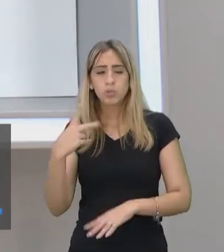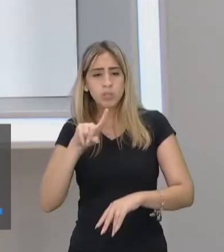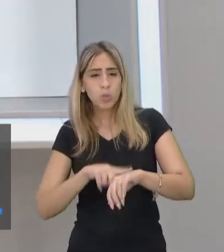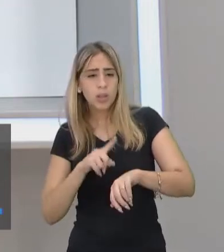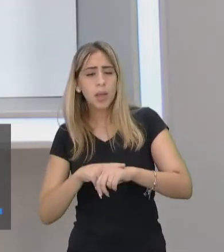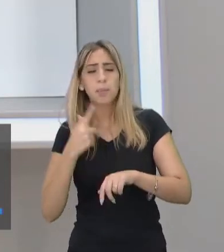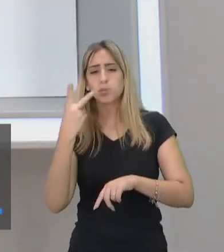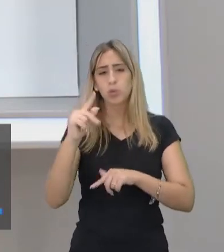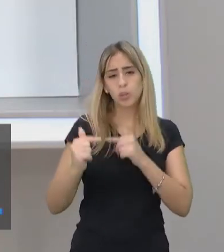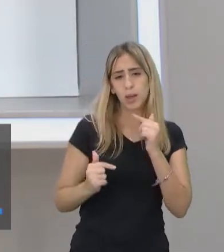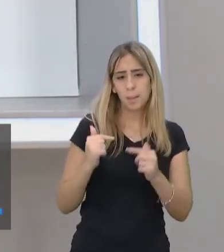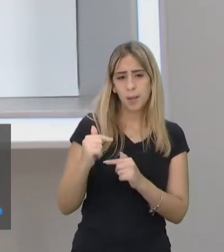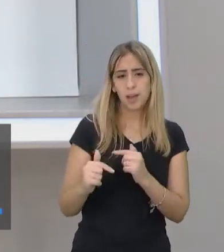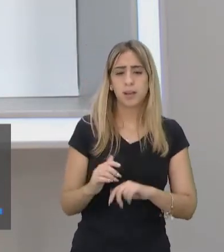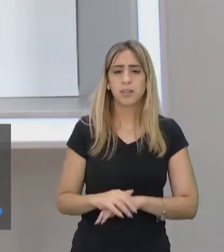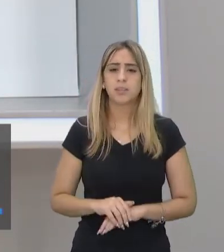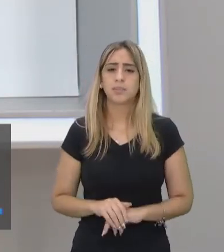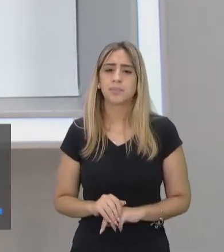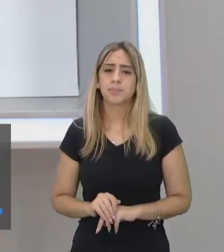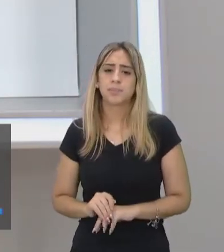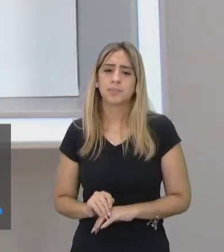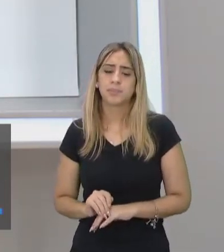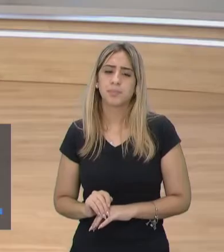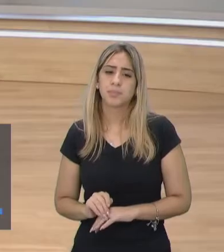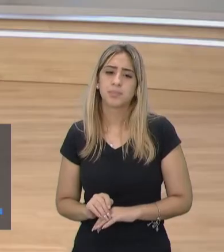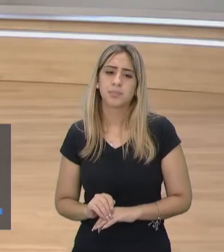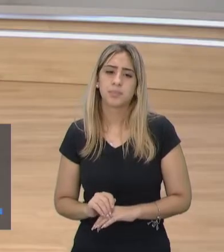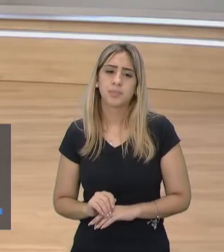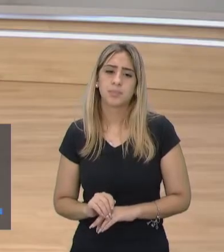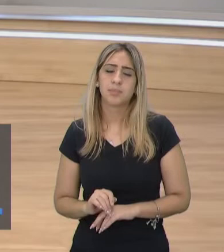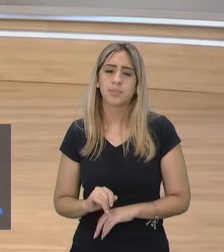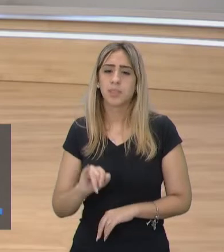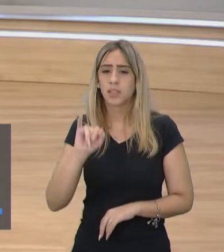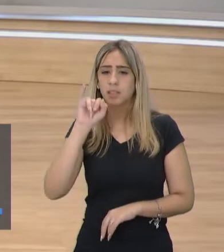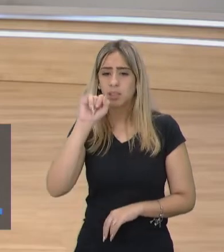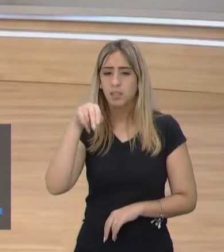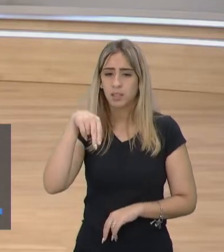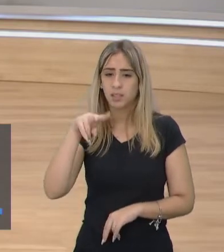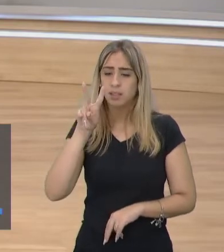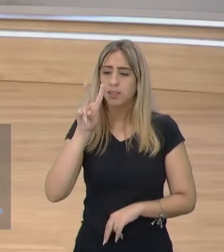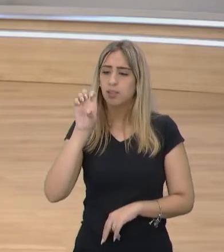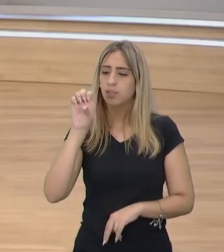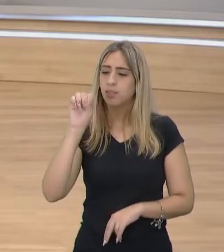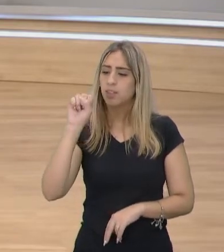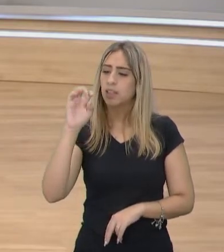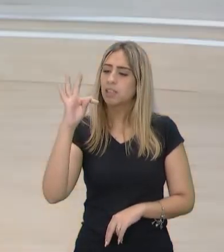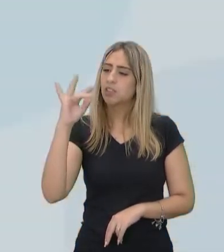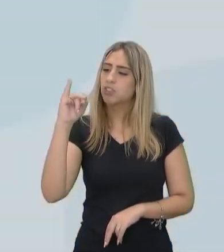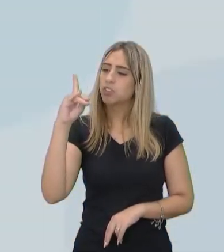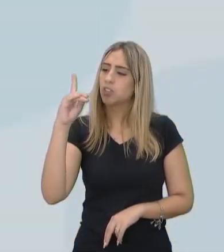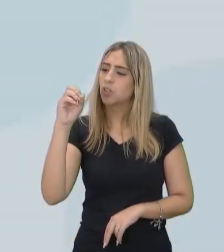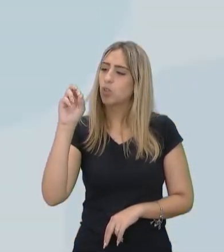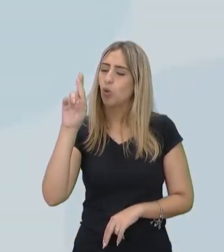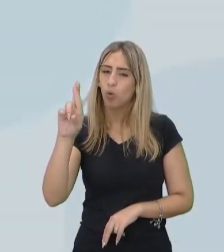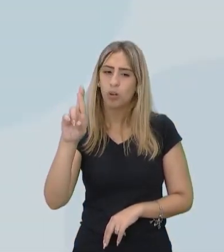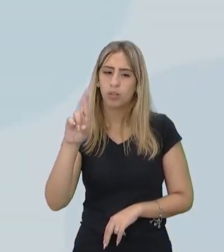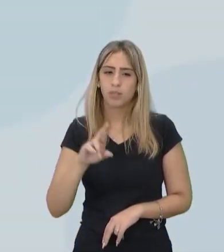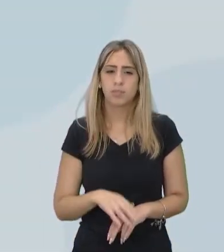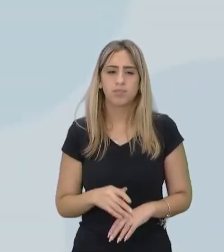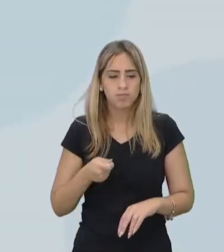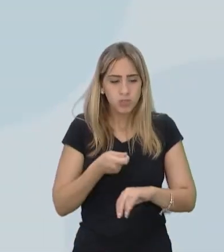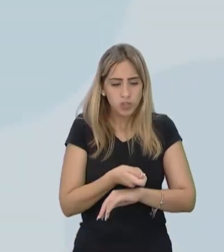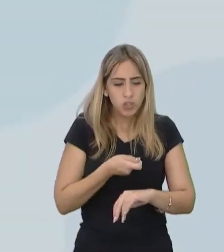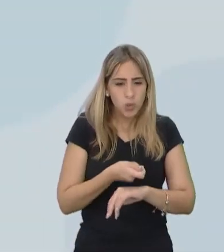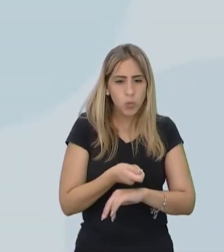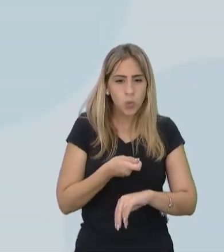seu trabalho. Vamos colocar o que a aqui gente pode pôr aí? Investidor? Investidor. Mas então vamos tá, pensar ficou nesse... bonito isso, hein? Vamos pensar